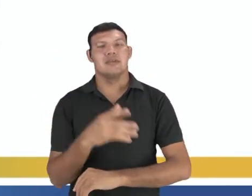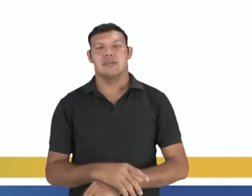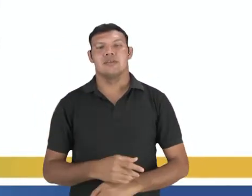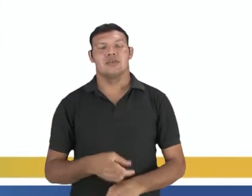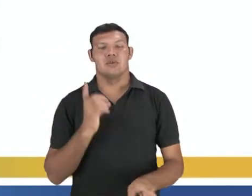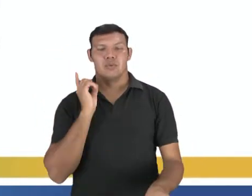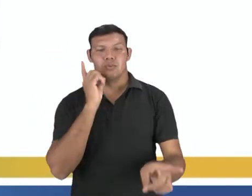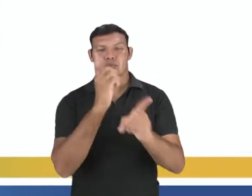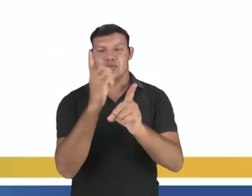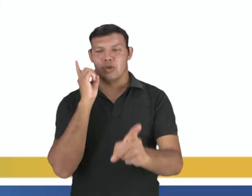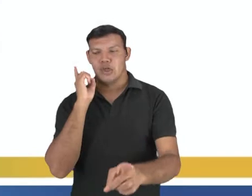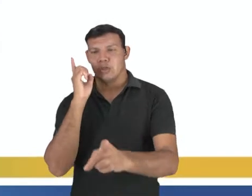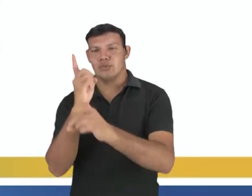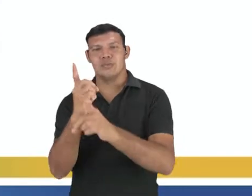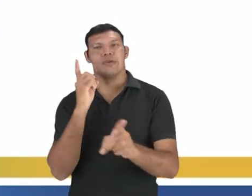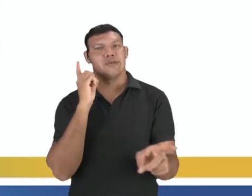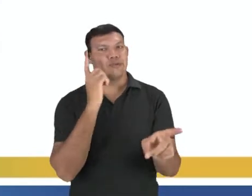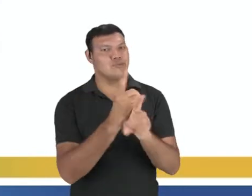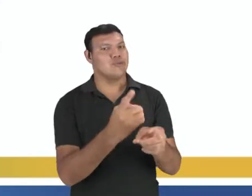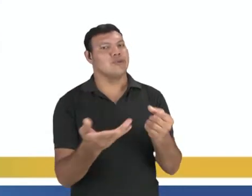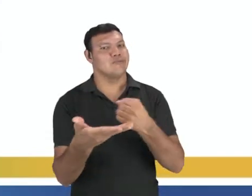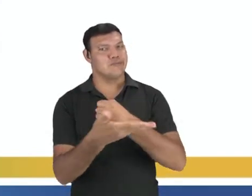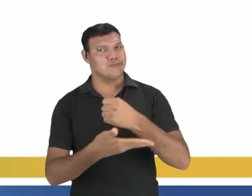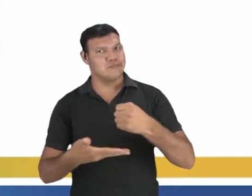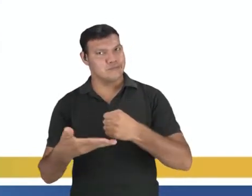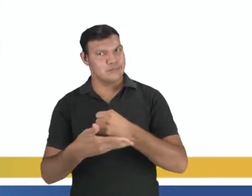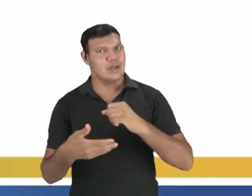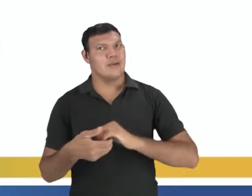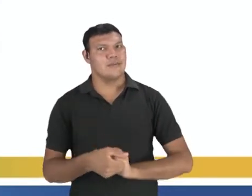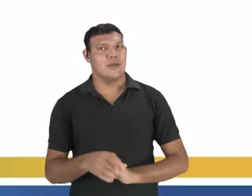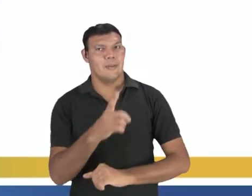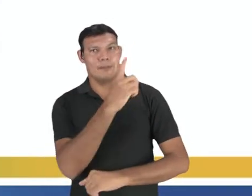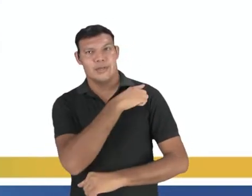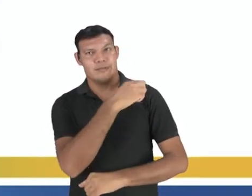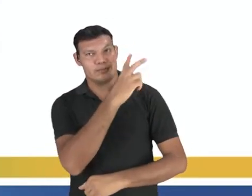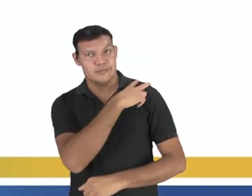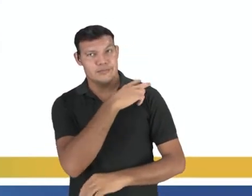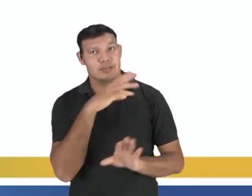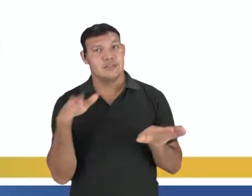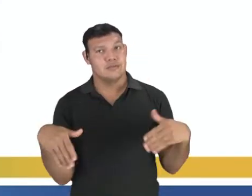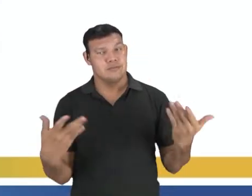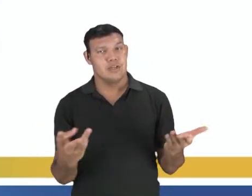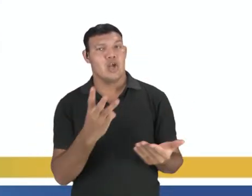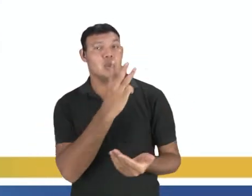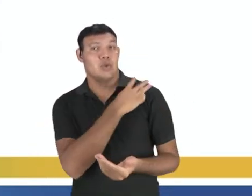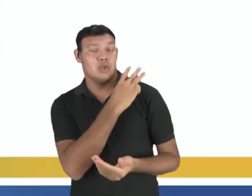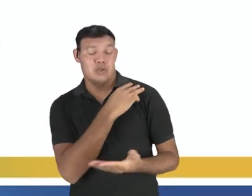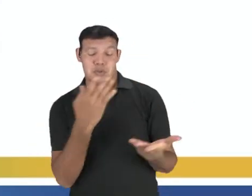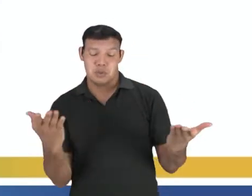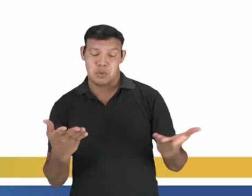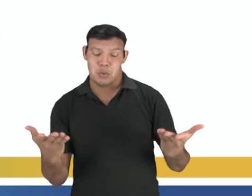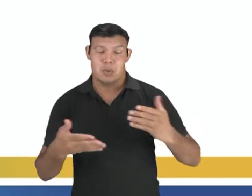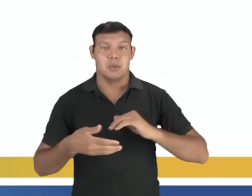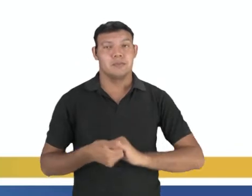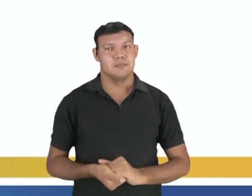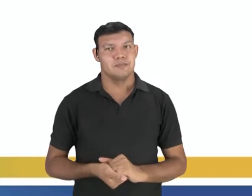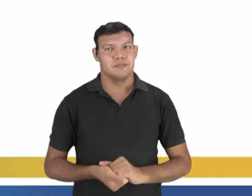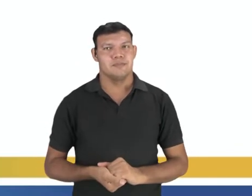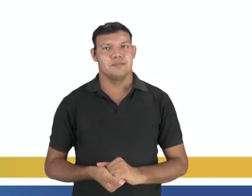Então, aí você já tem uma boa base do primeiro, segundo, né? E no terceiro ano agora.